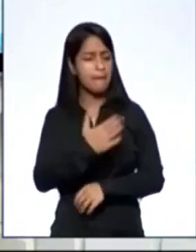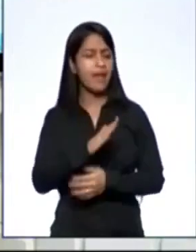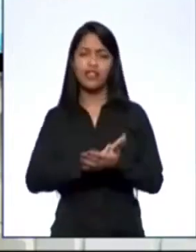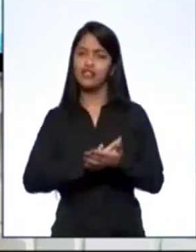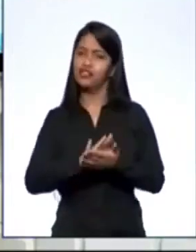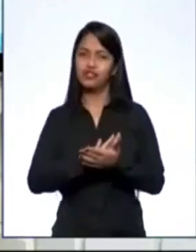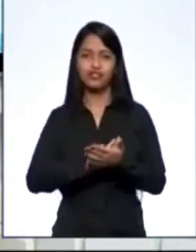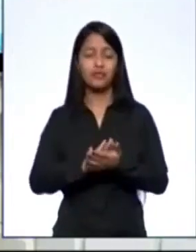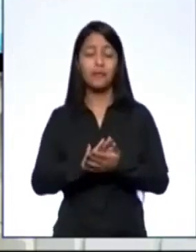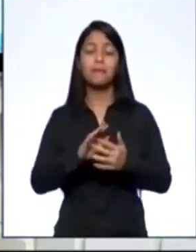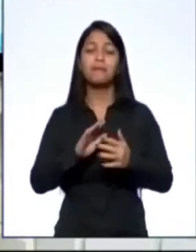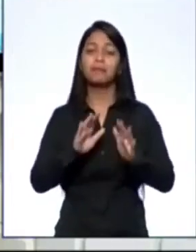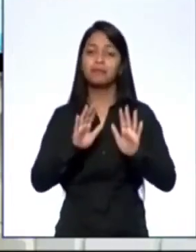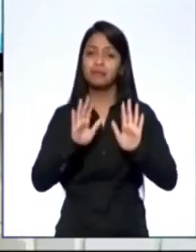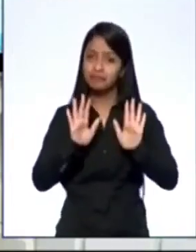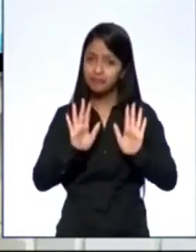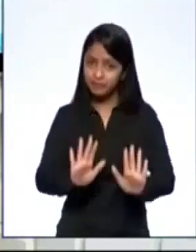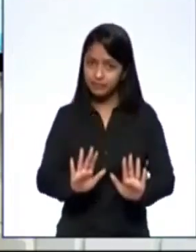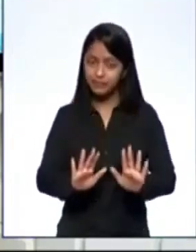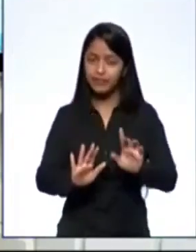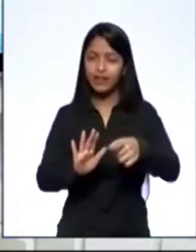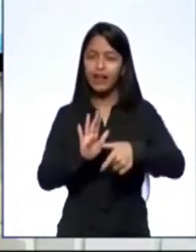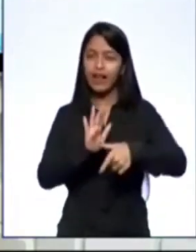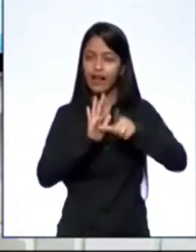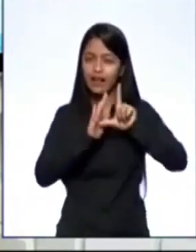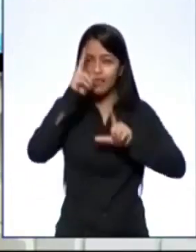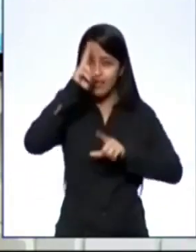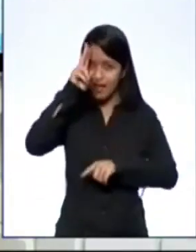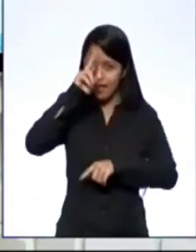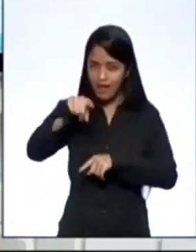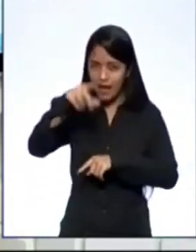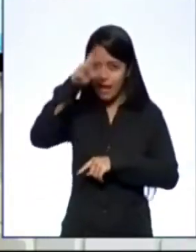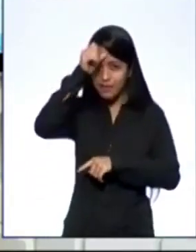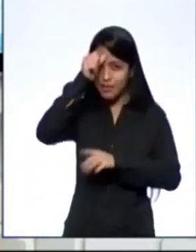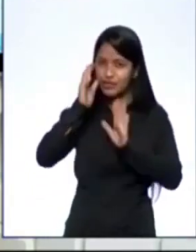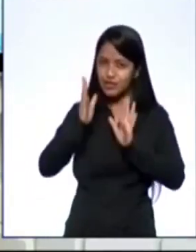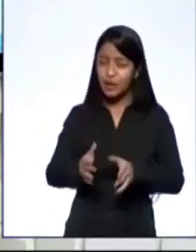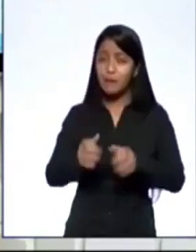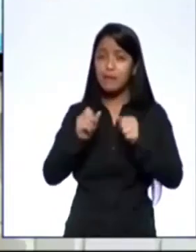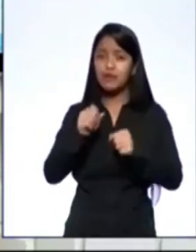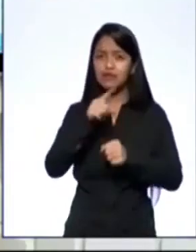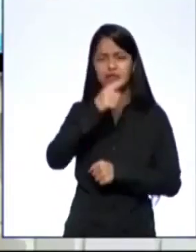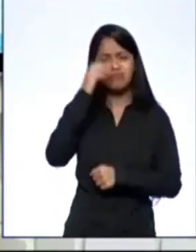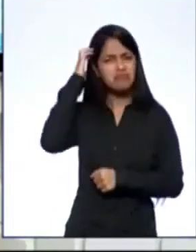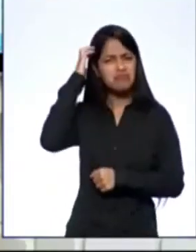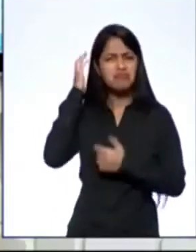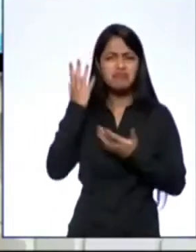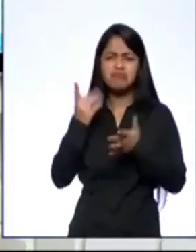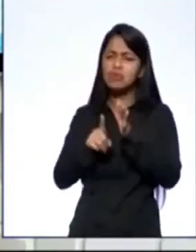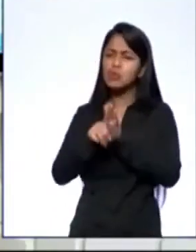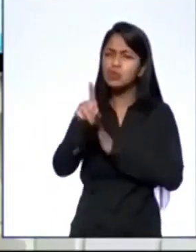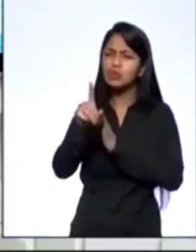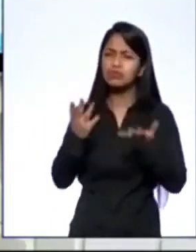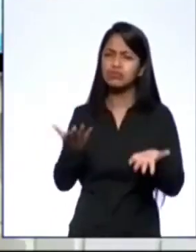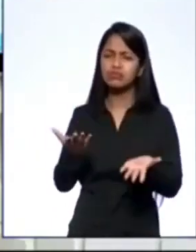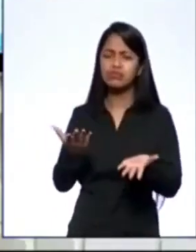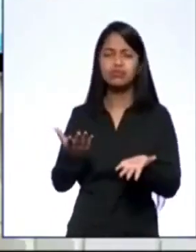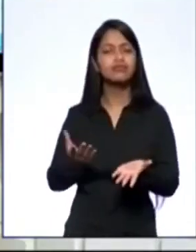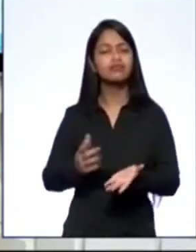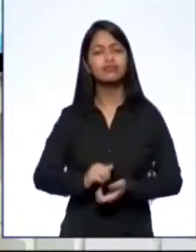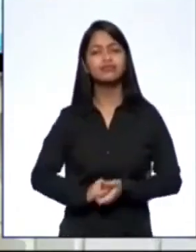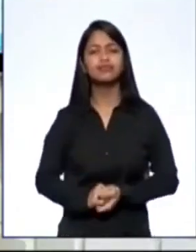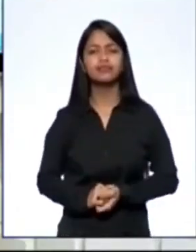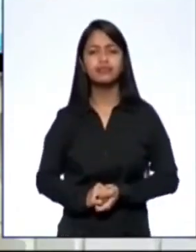mas e me lembra dessa matéria você vai querer questionar mas o Danielzinho